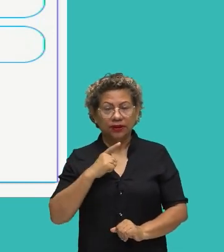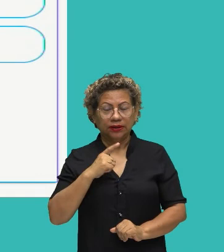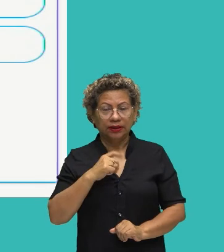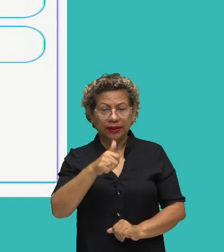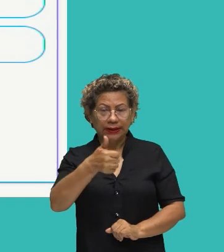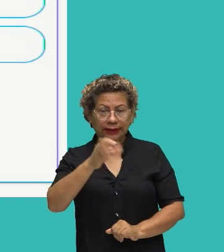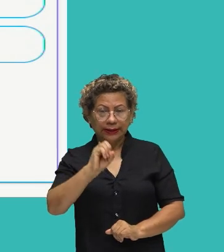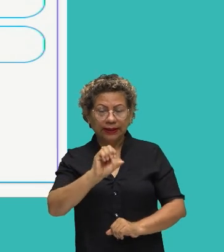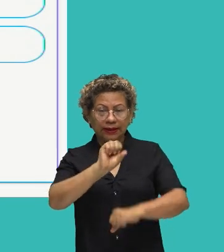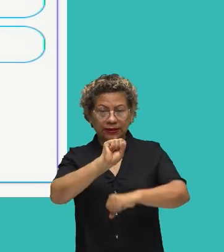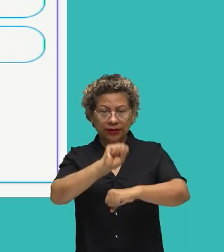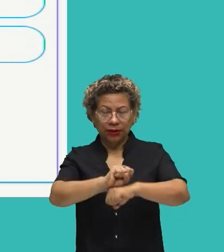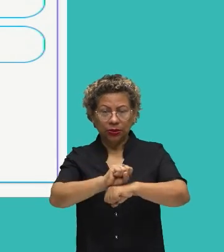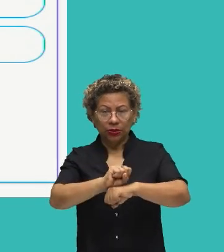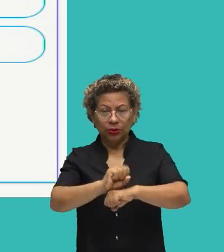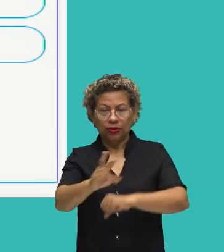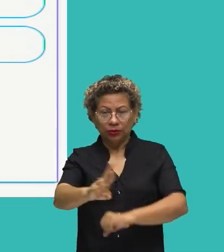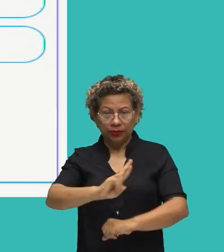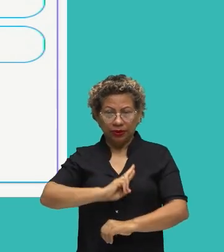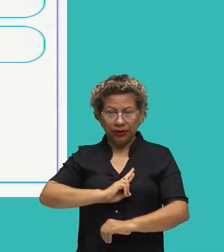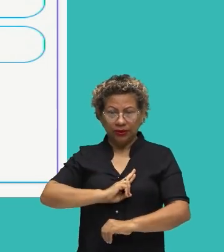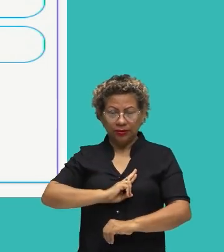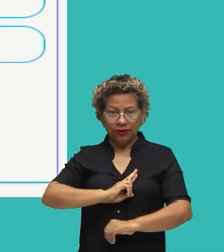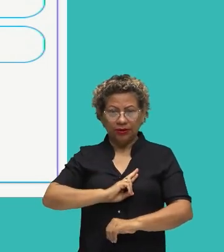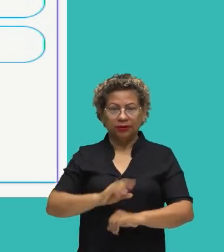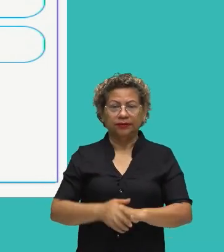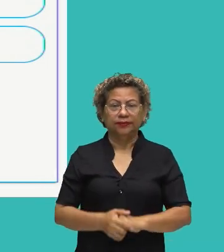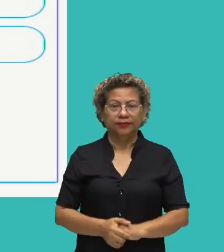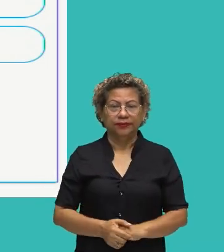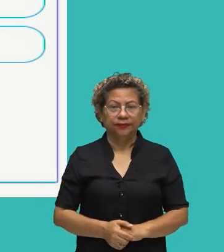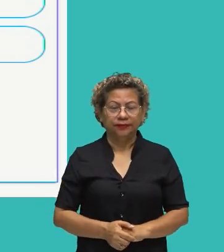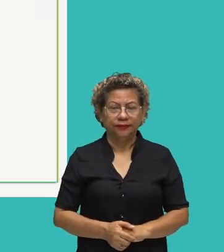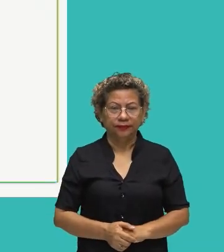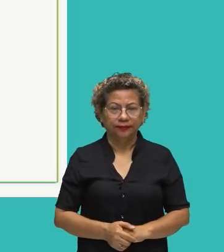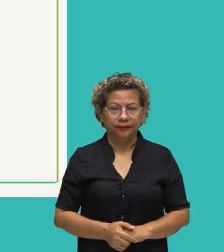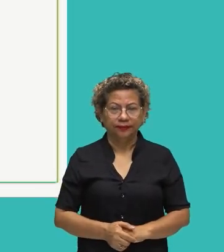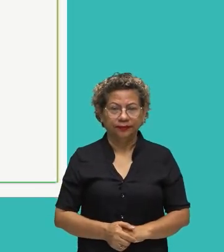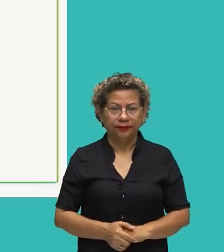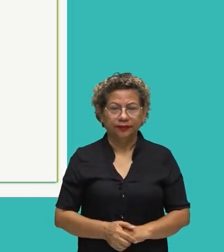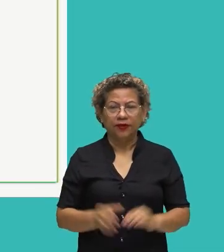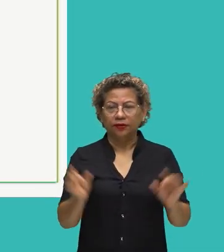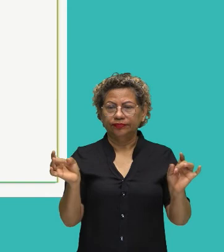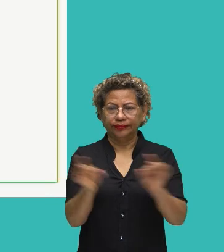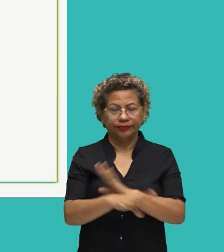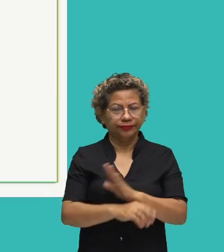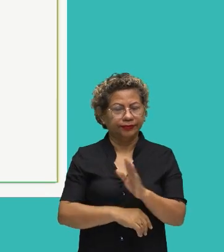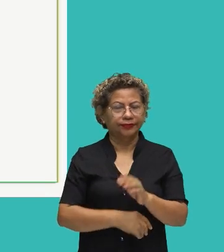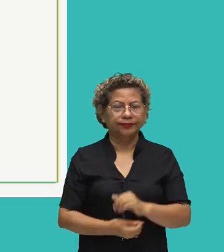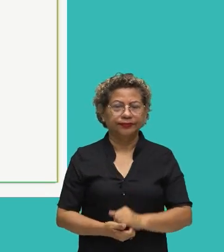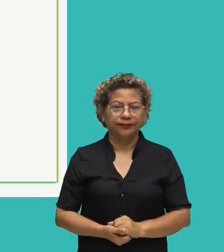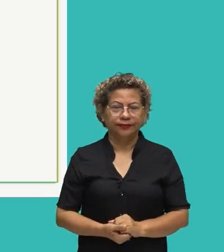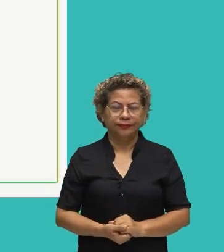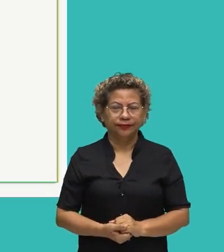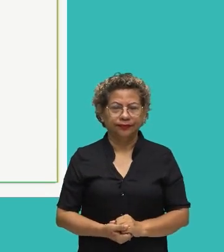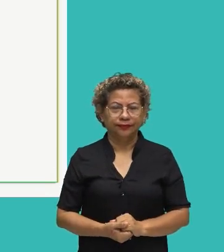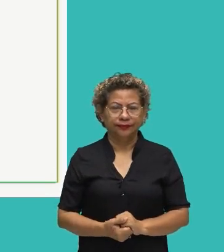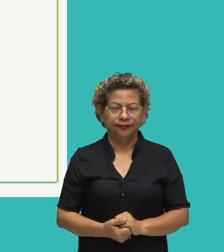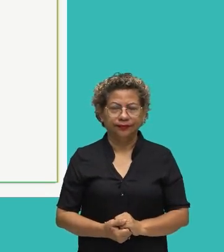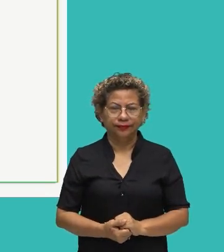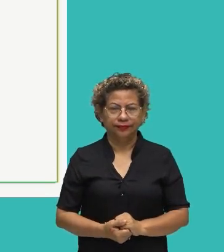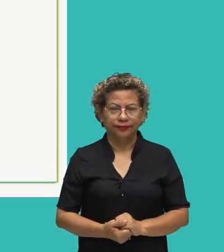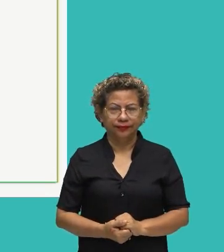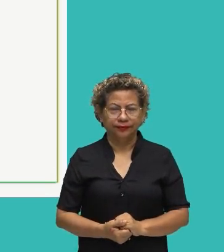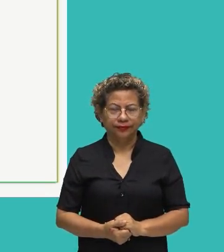tá bom? Na verdade, desse item do nosso quiz. Vamos lá? Nem tudo o que reluz é ouro. Anota aí